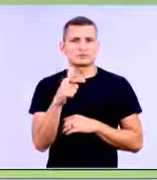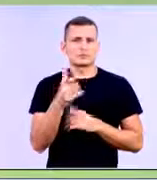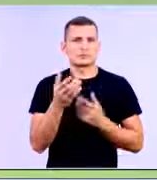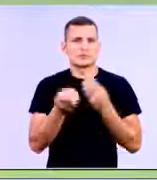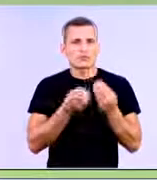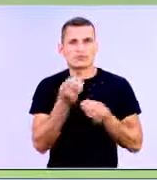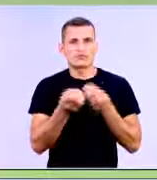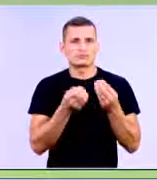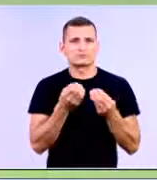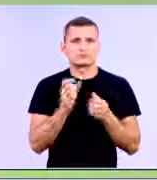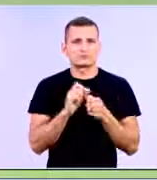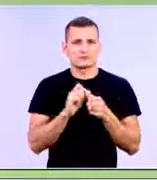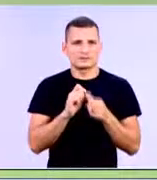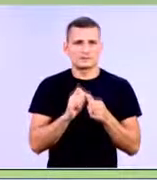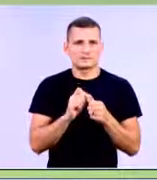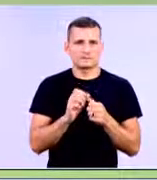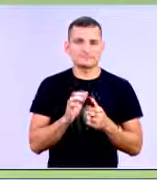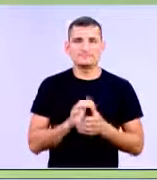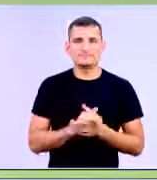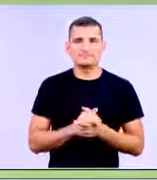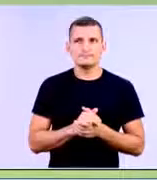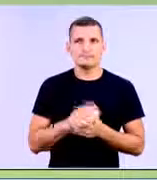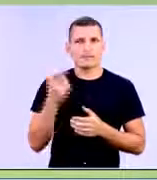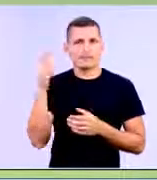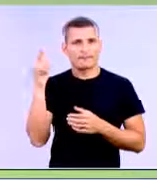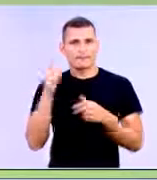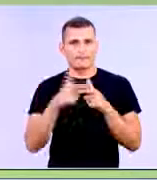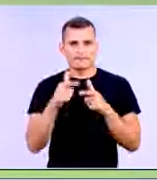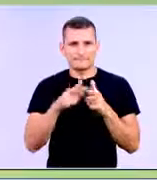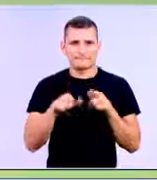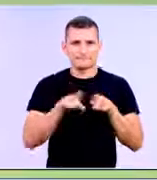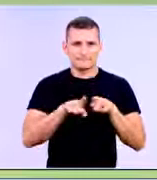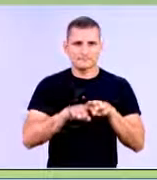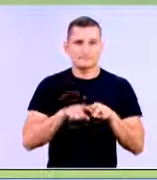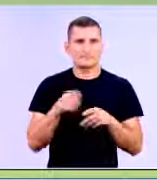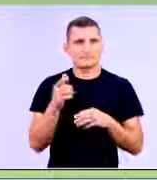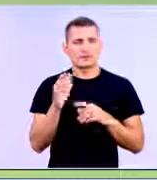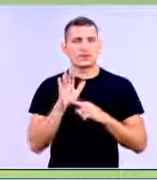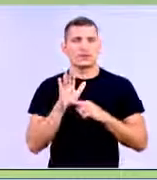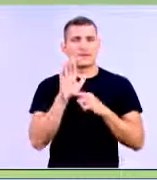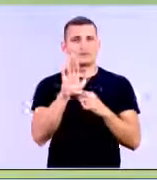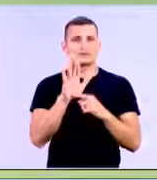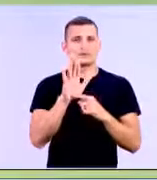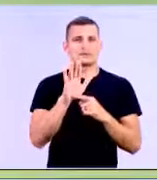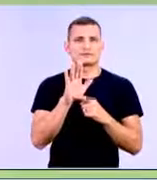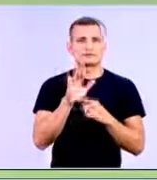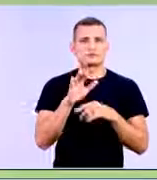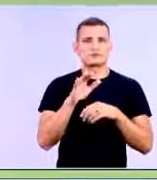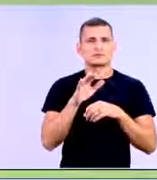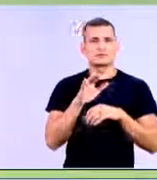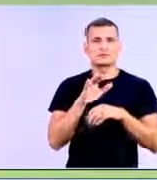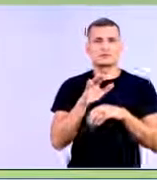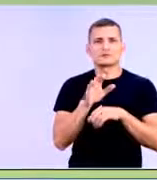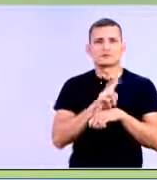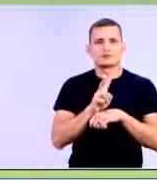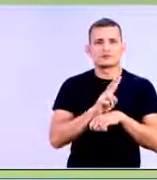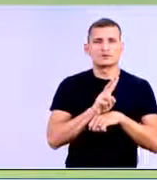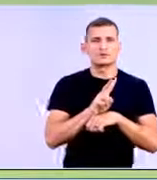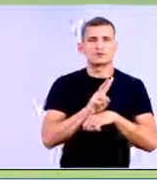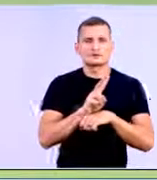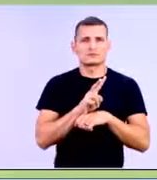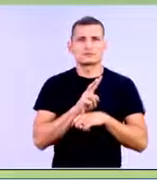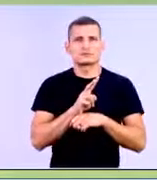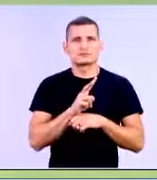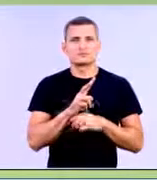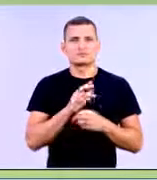meios para tal? Né? E outro problema também é que não apresentava segurança suficiente para a credibilidade